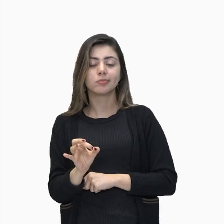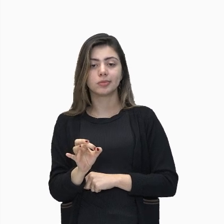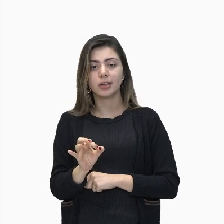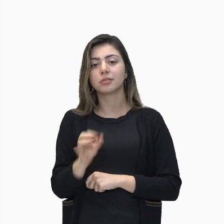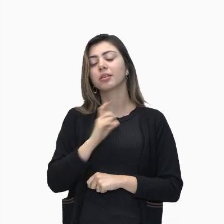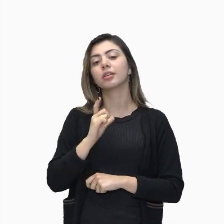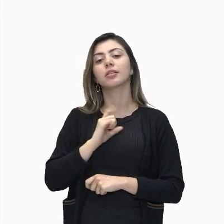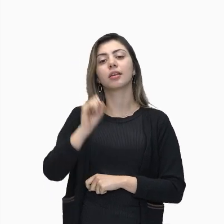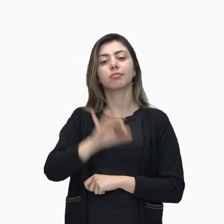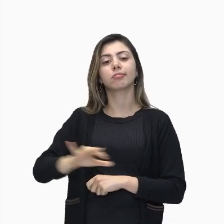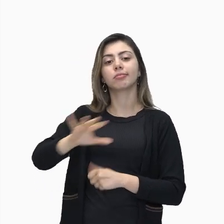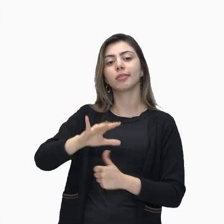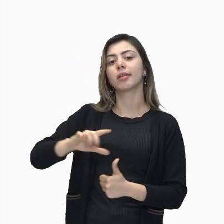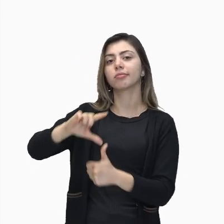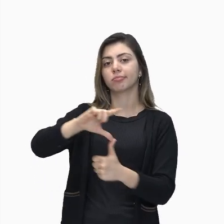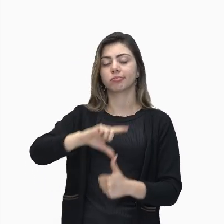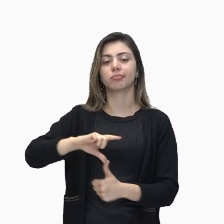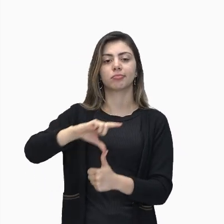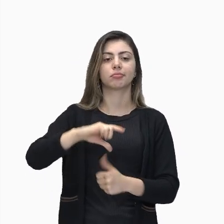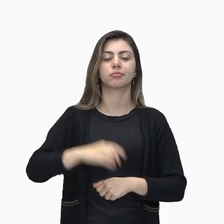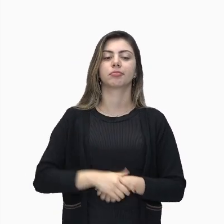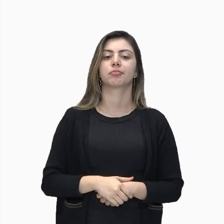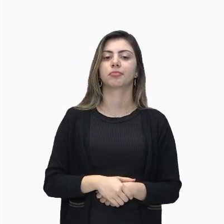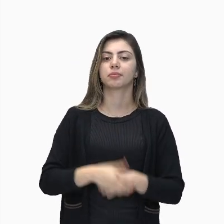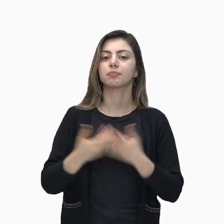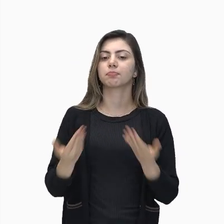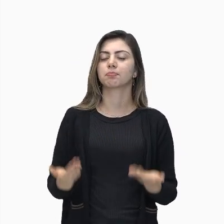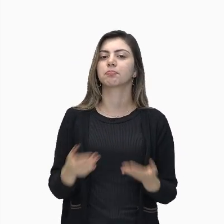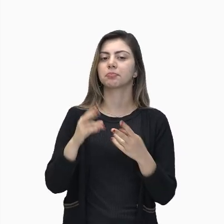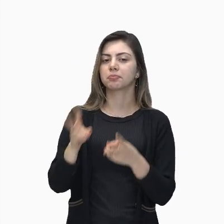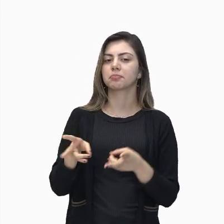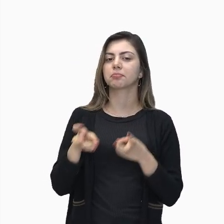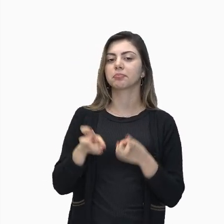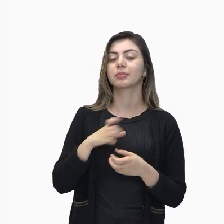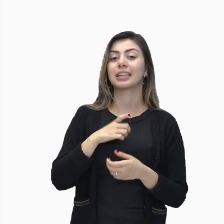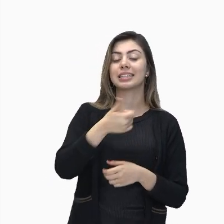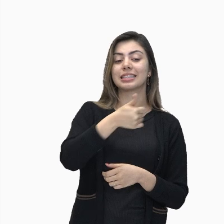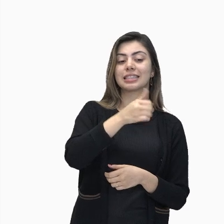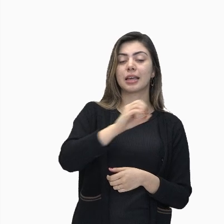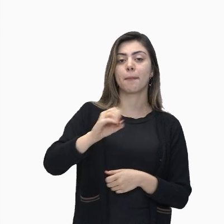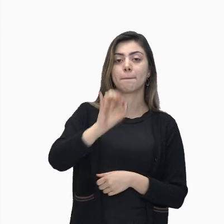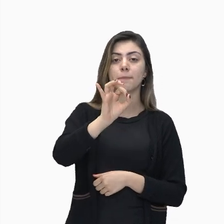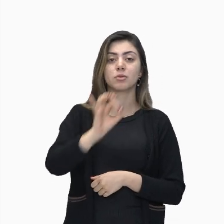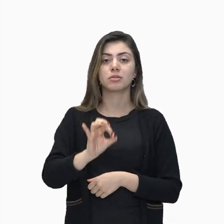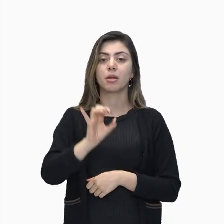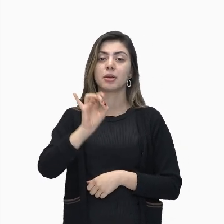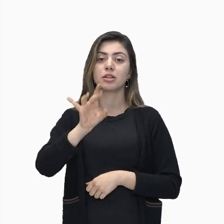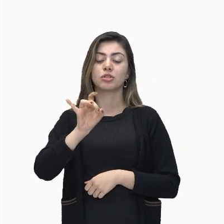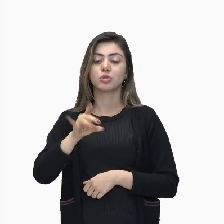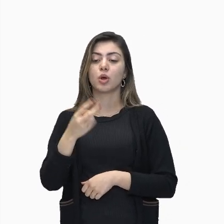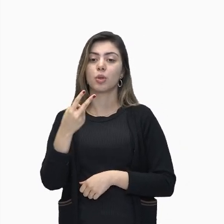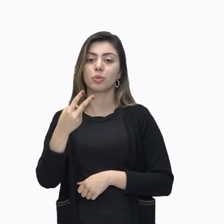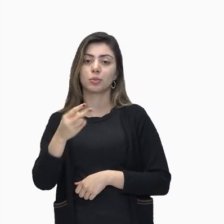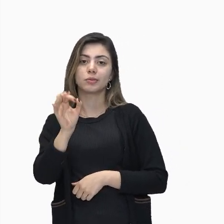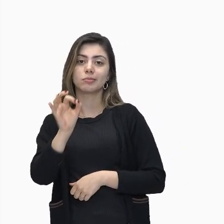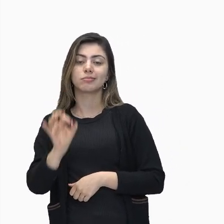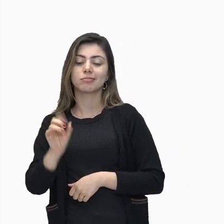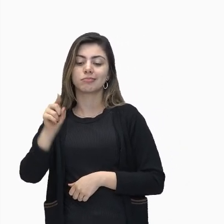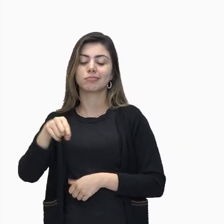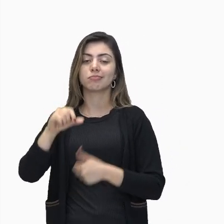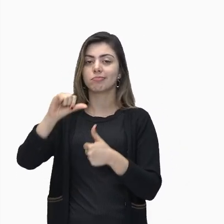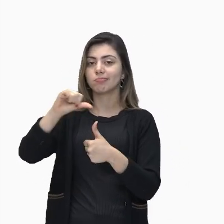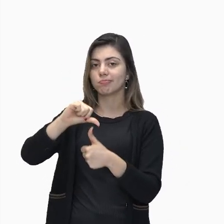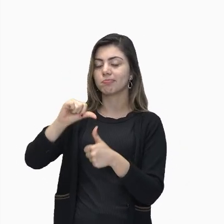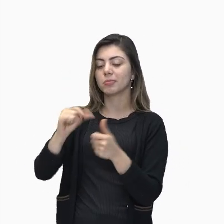2% do território latino-americano. Então, veja só, de 100% para 2%, nós estamos vendo que é uma